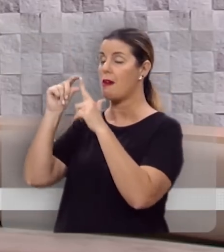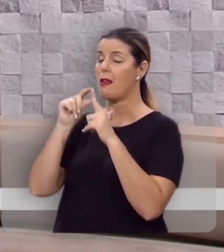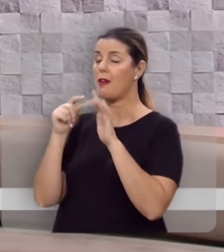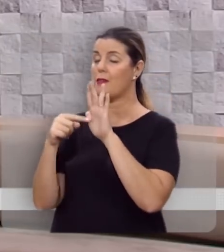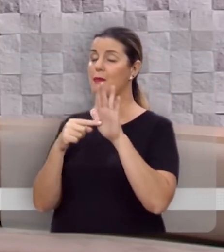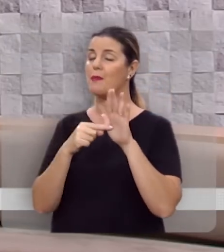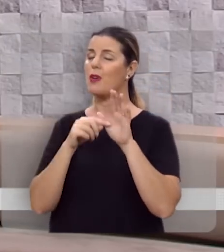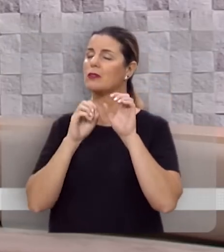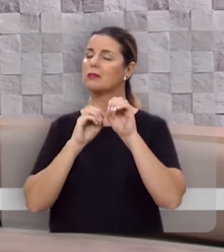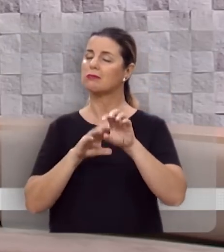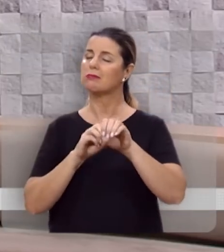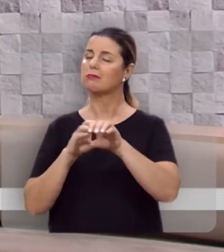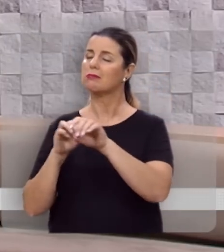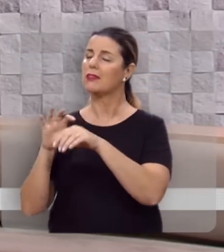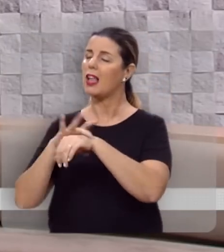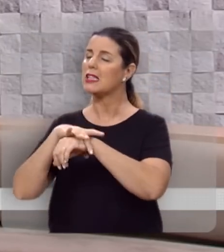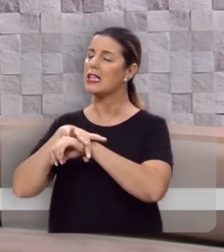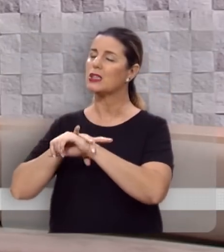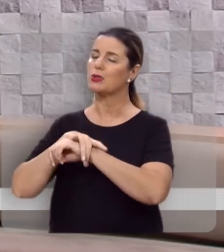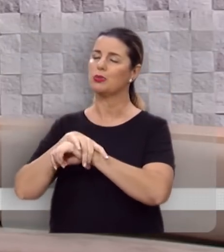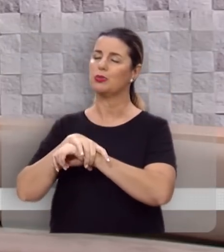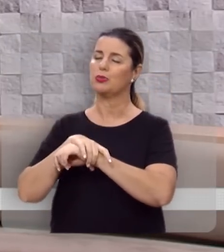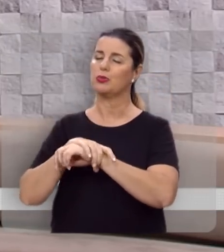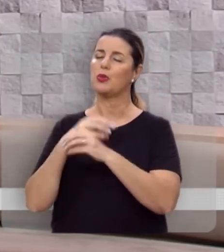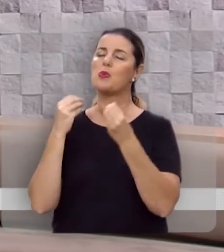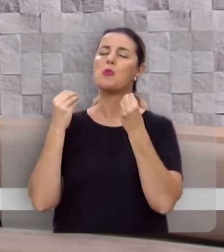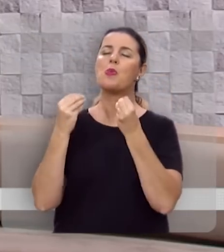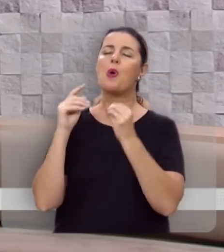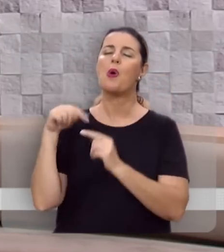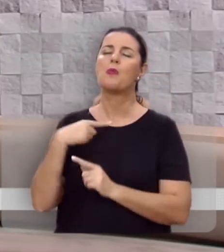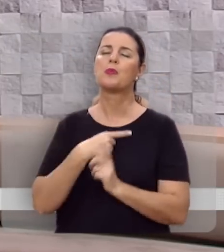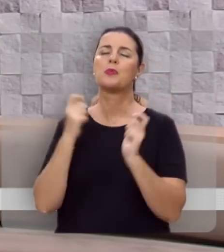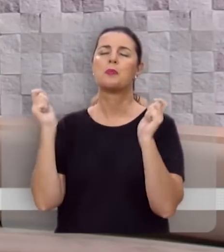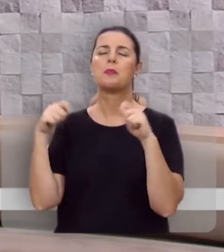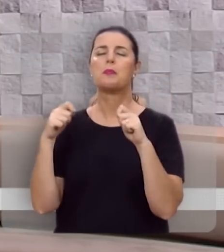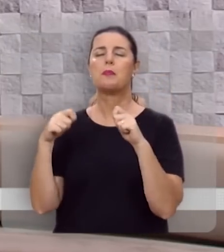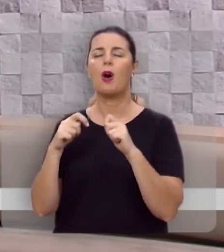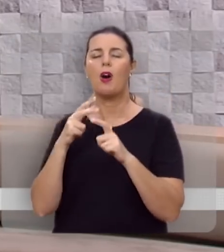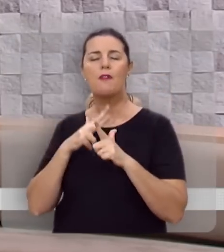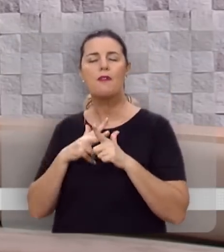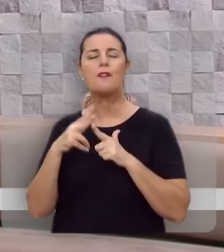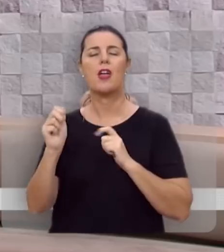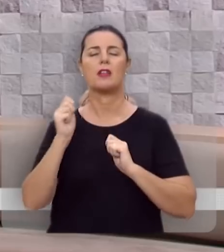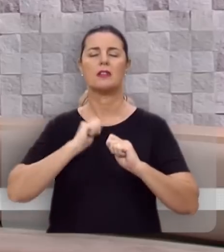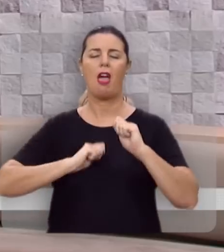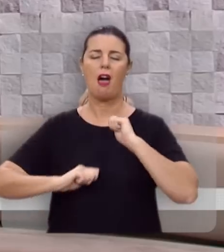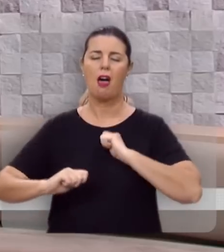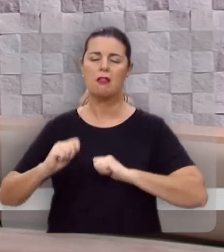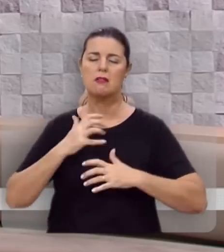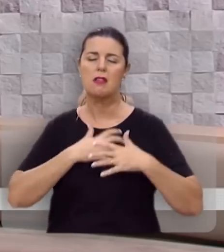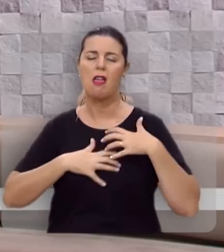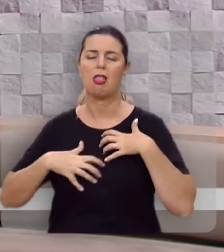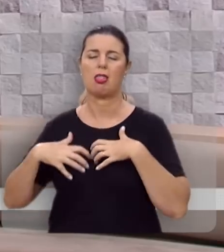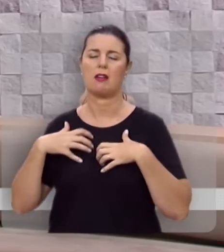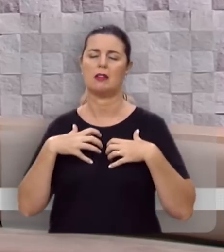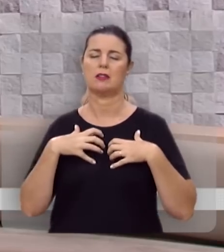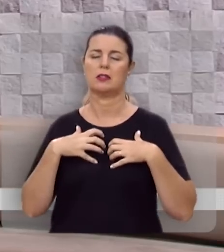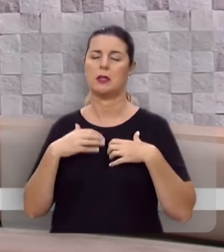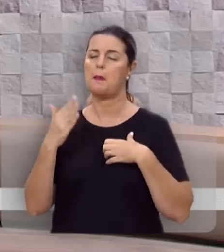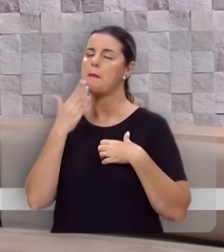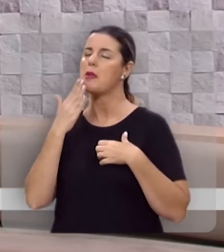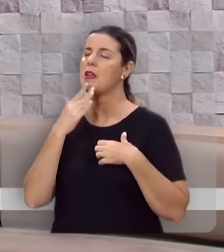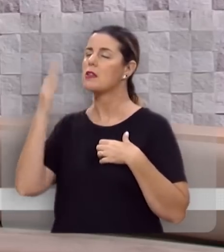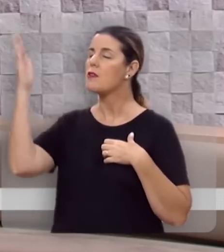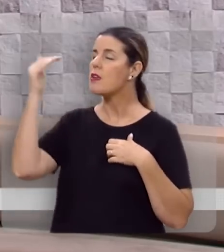nos traz orientações seguras de como nós podemos vencer a ansiedade. E eu te peço que